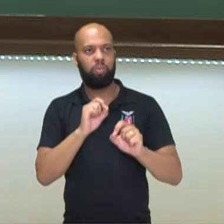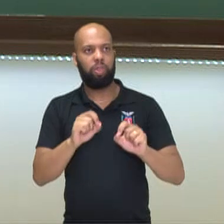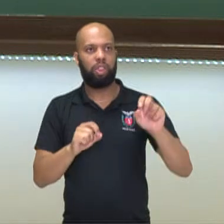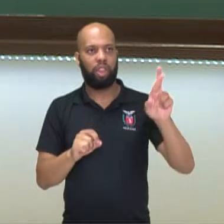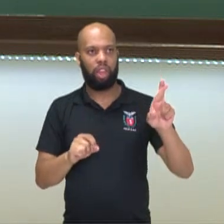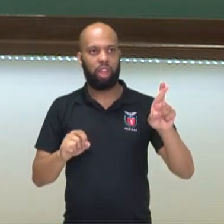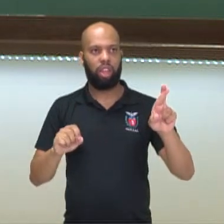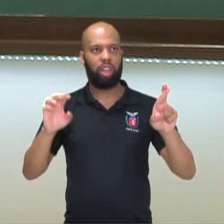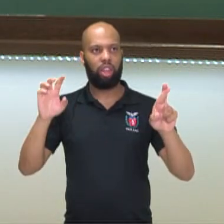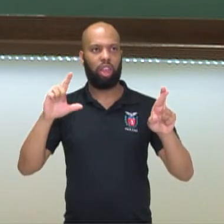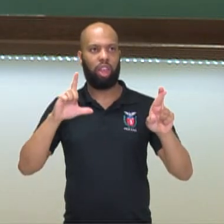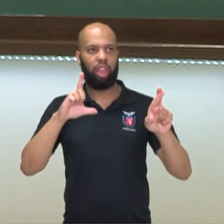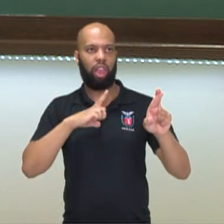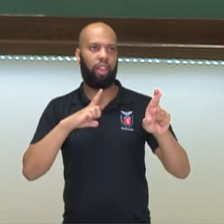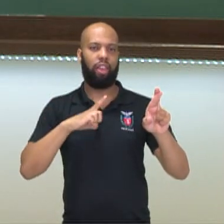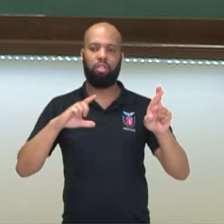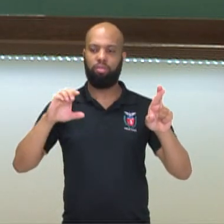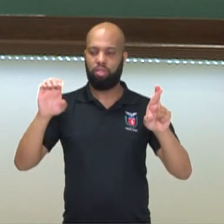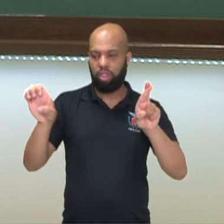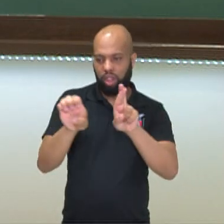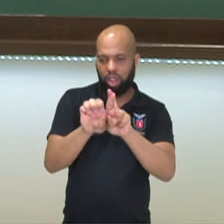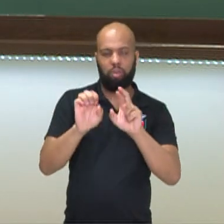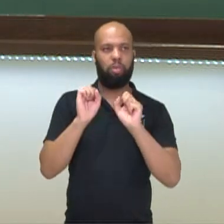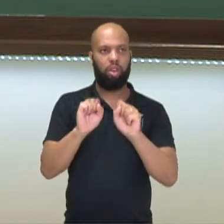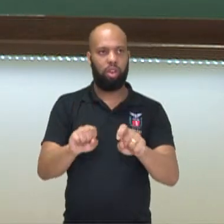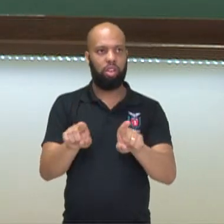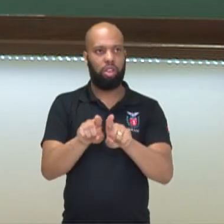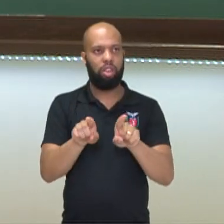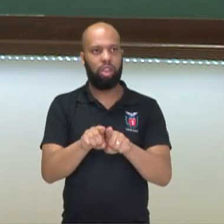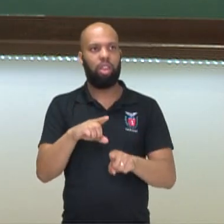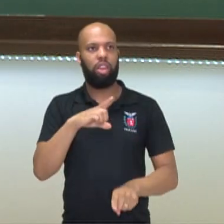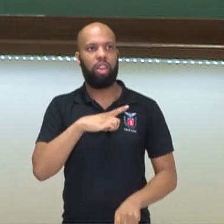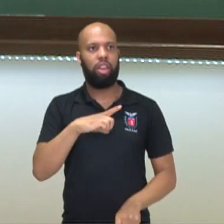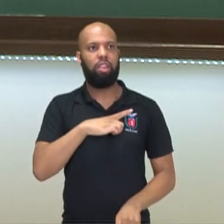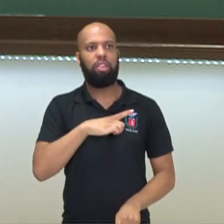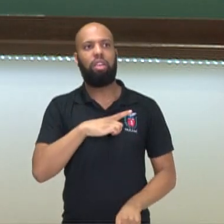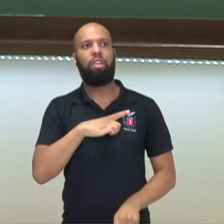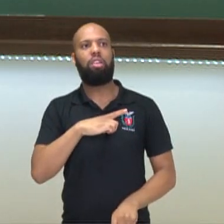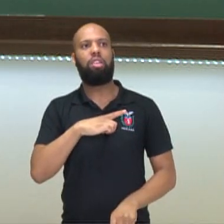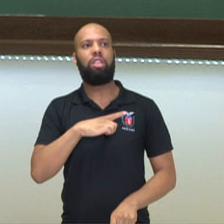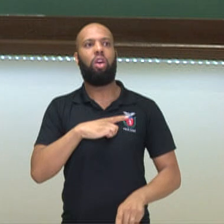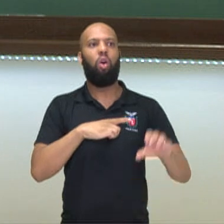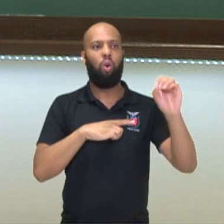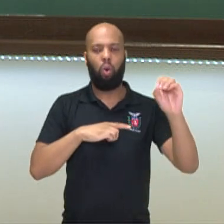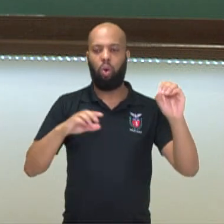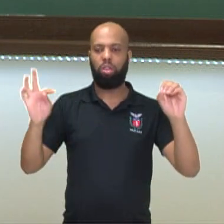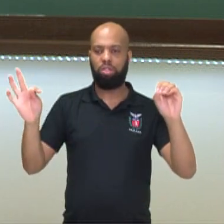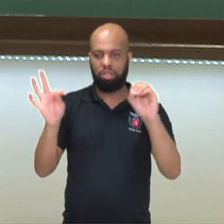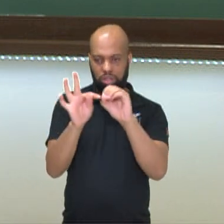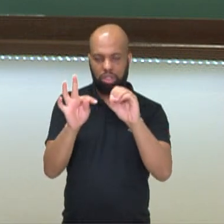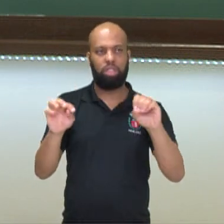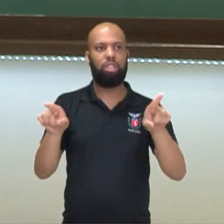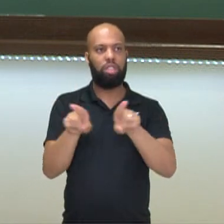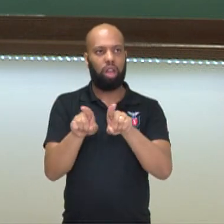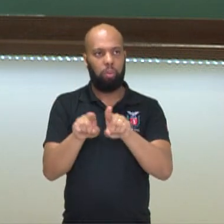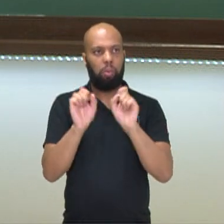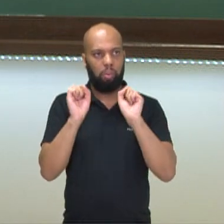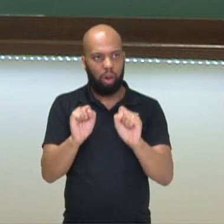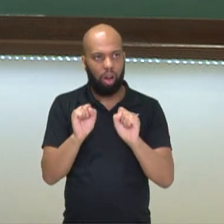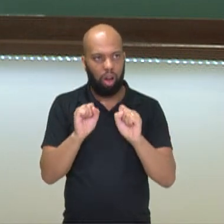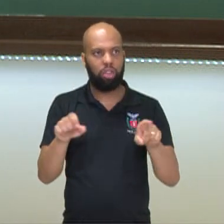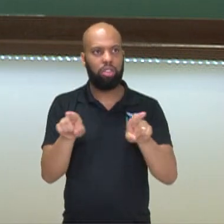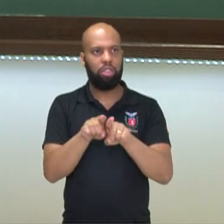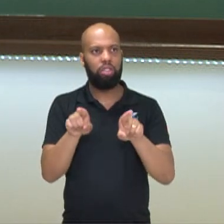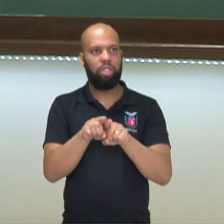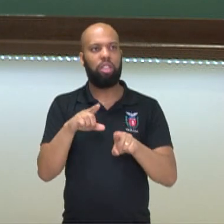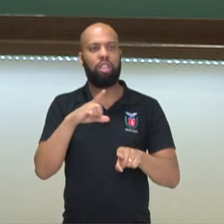que são formadas por prefixos. Então, vai ter o prefixo ali que vai estar ajudando na formação desse processo de